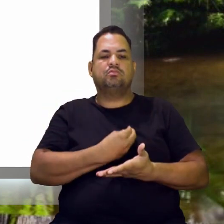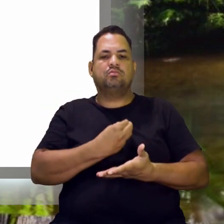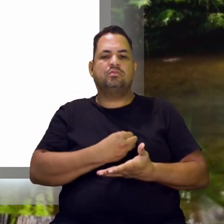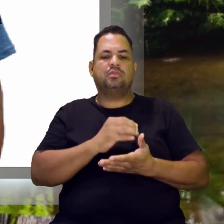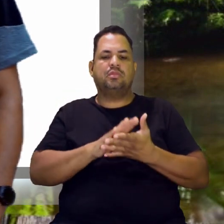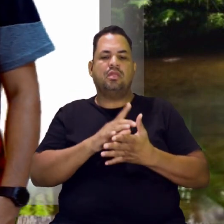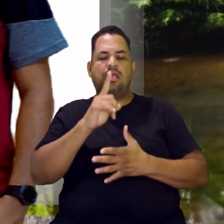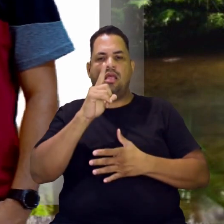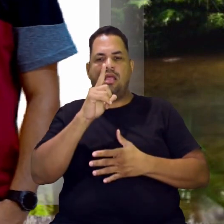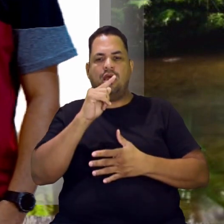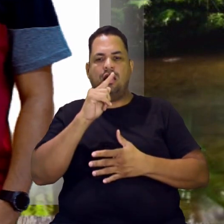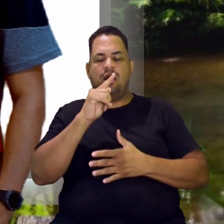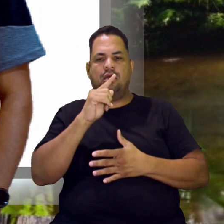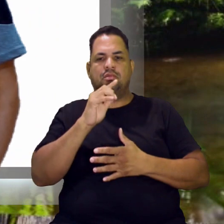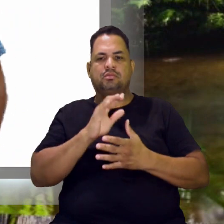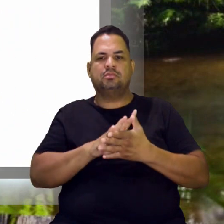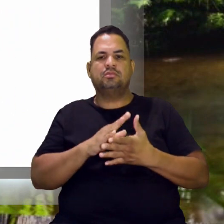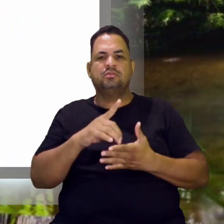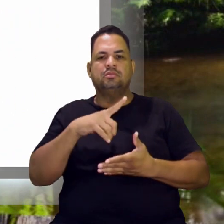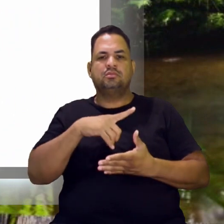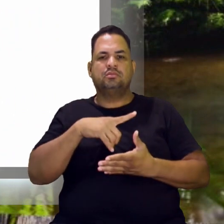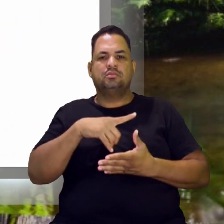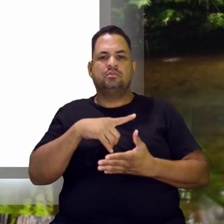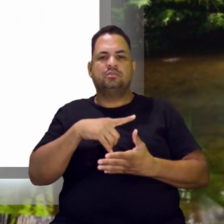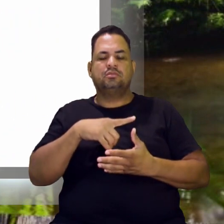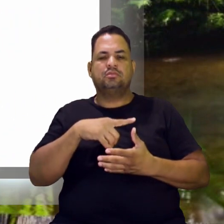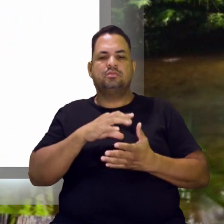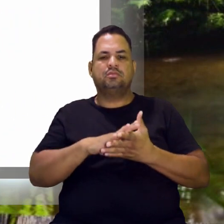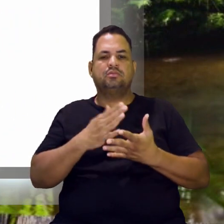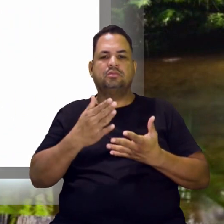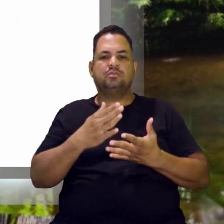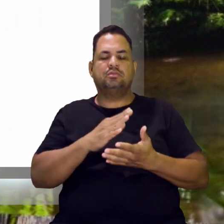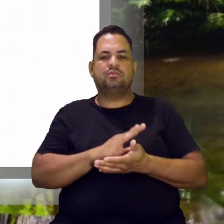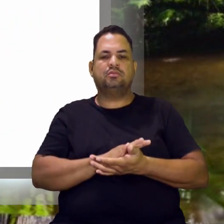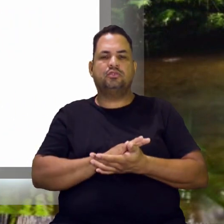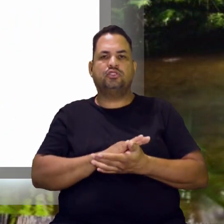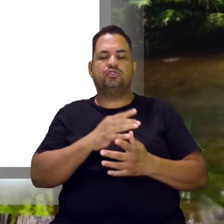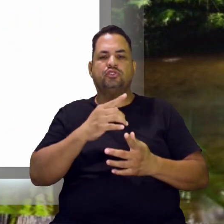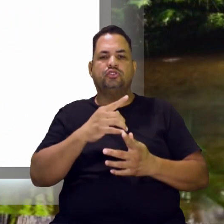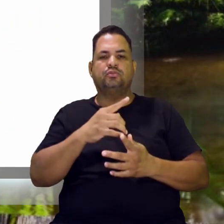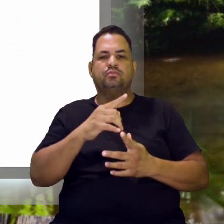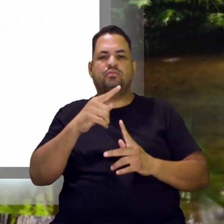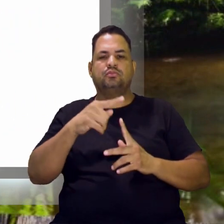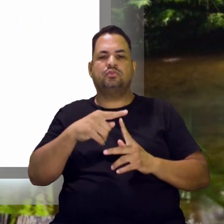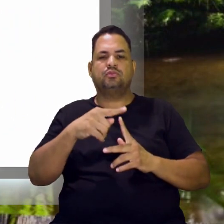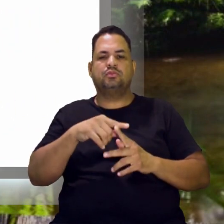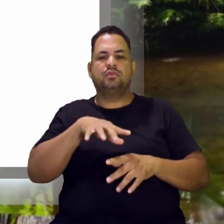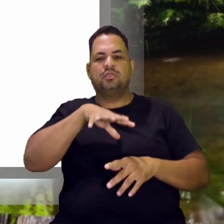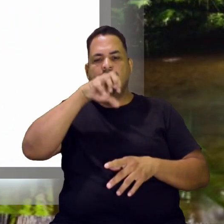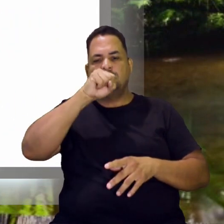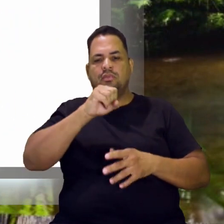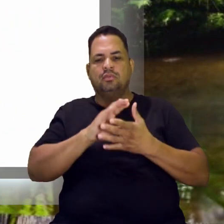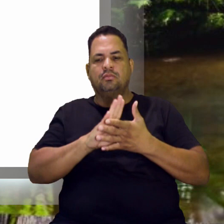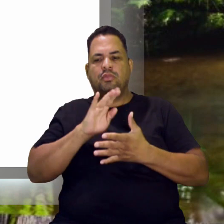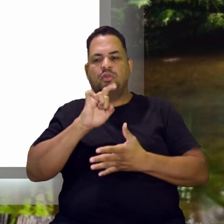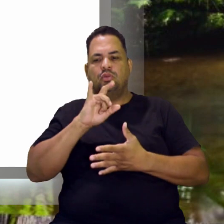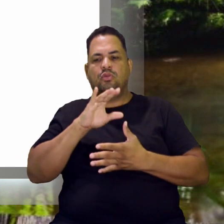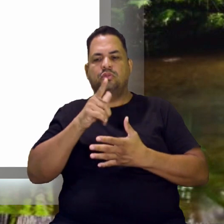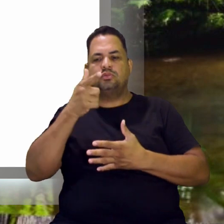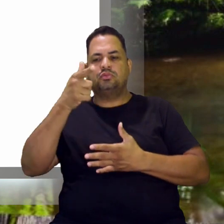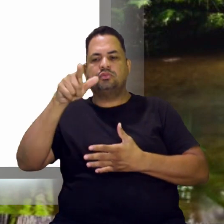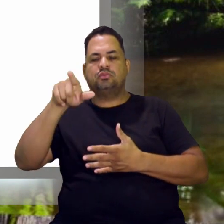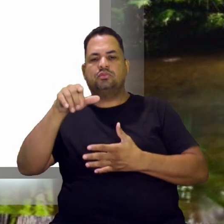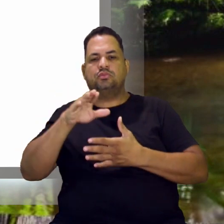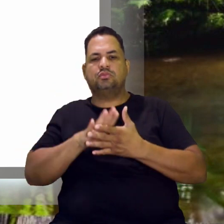água, né? Geralmente eles têm um tipo de respiração que a gente chama de respiração branquial, que é um tipo de respiração que consegue, de